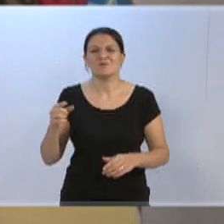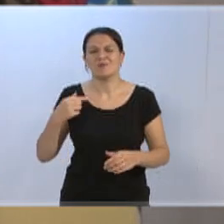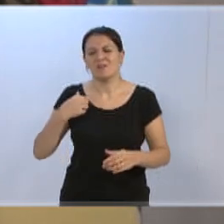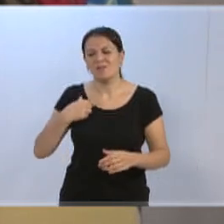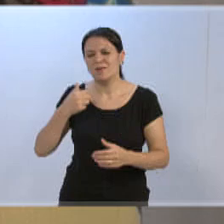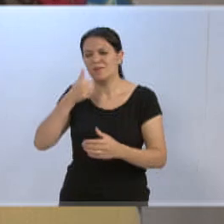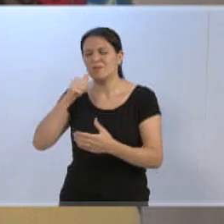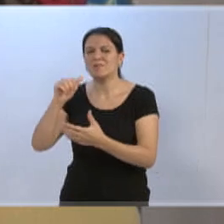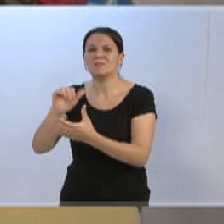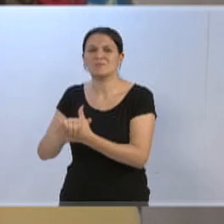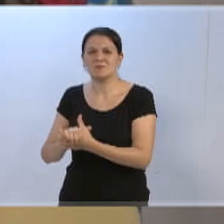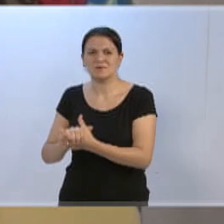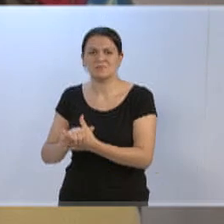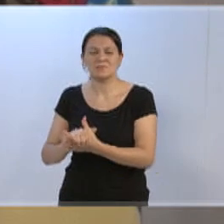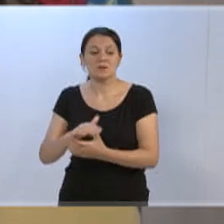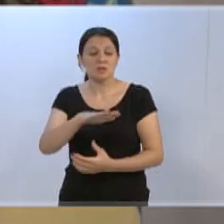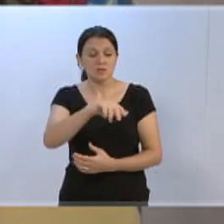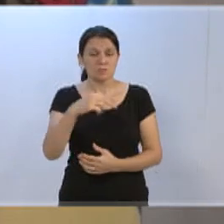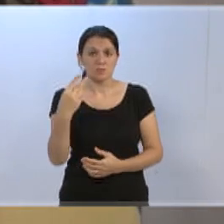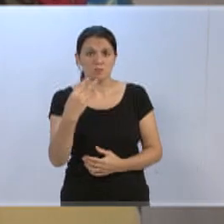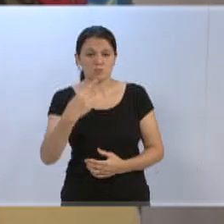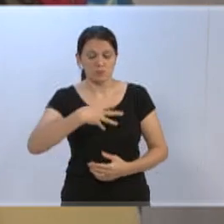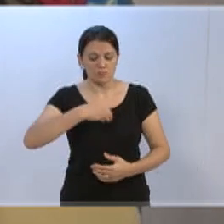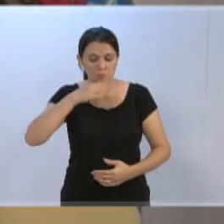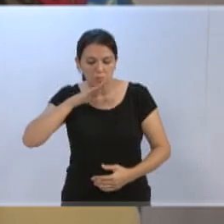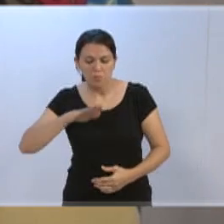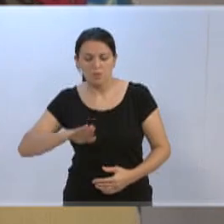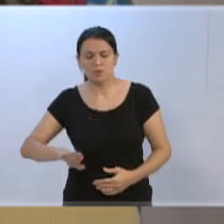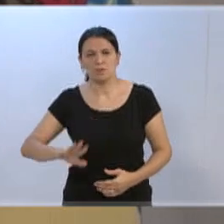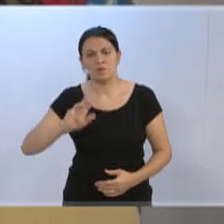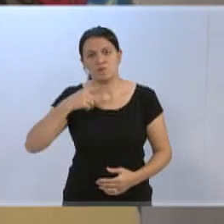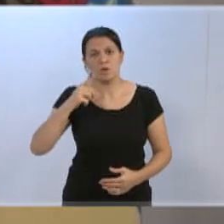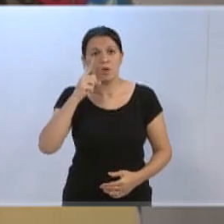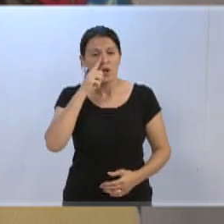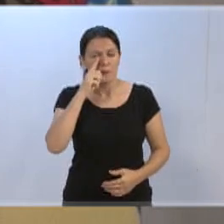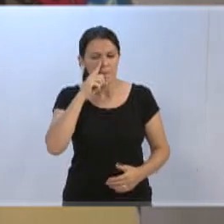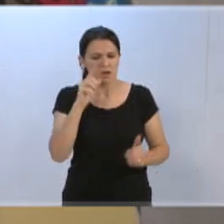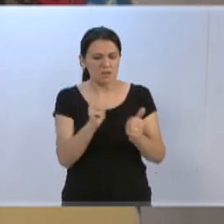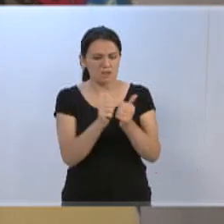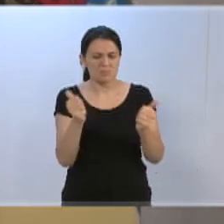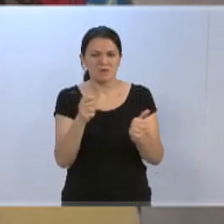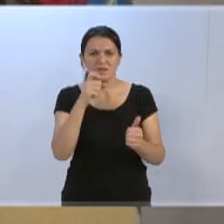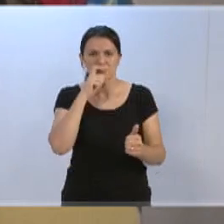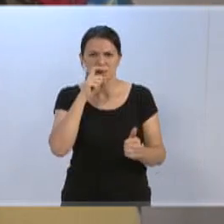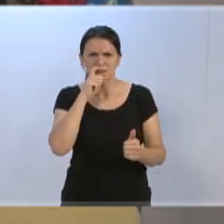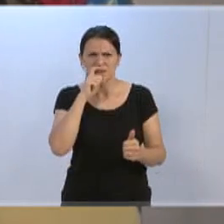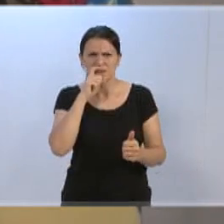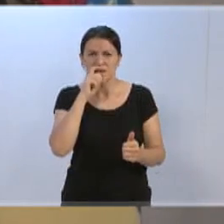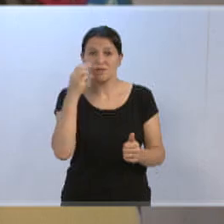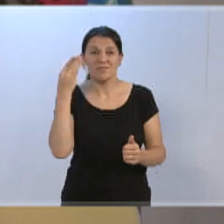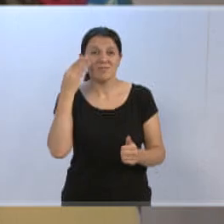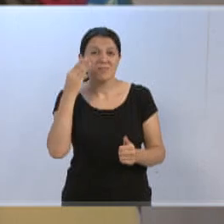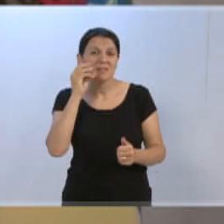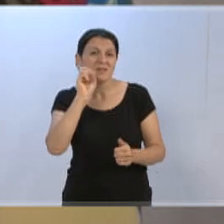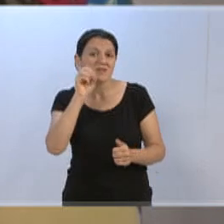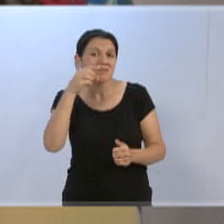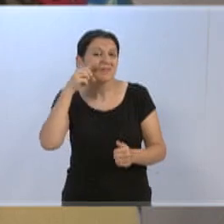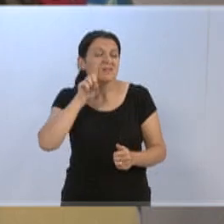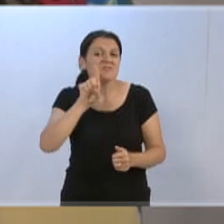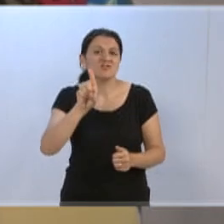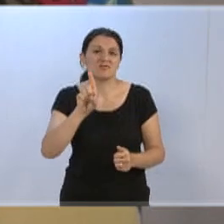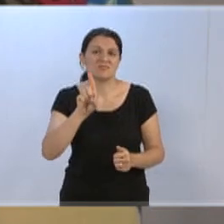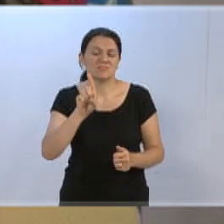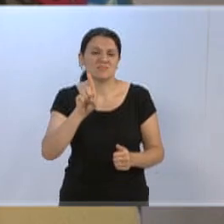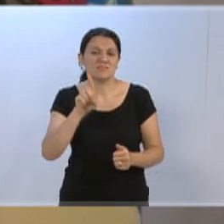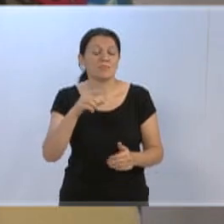Chamou os 2 menores e disse: olha, a mãe vai se separar do pai. Isso há 30 dias. A mãe